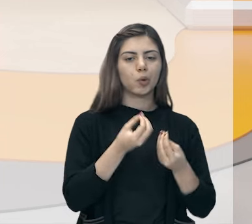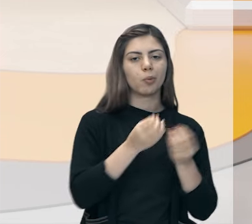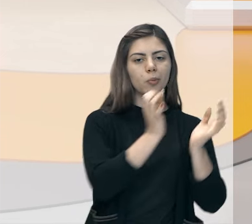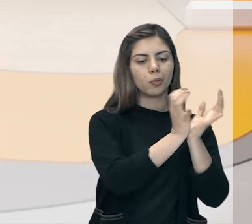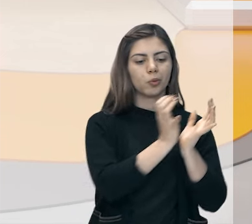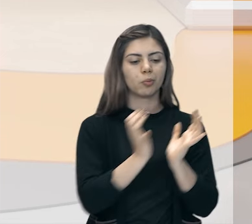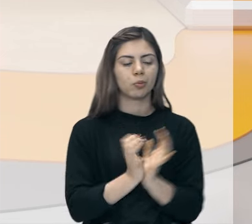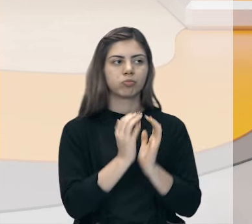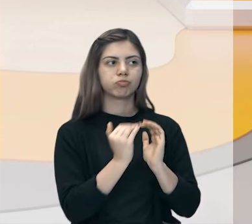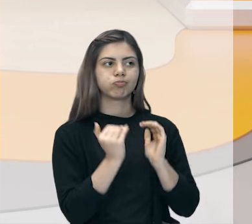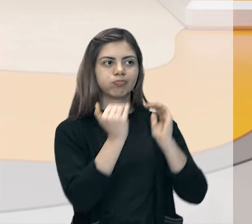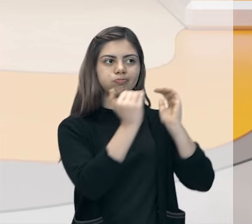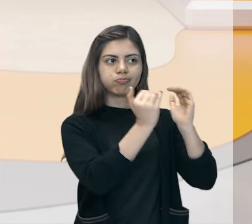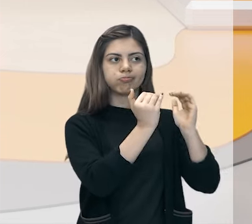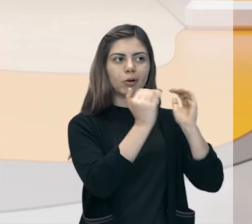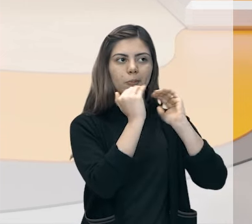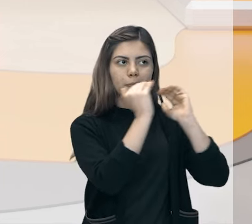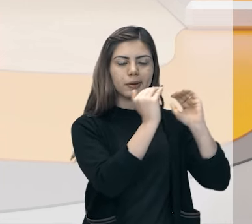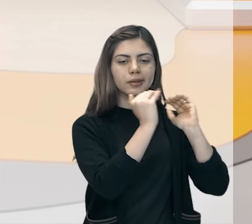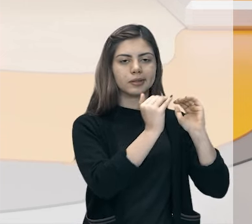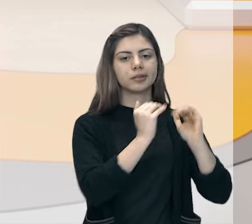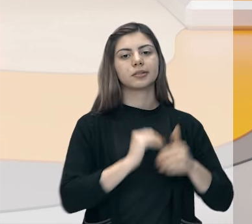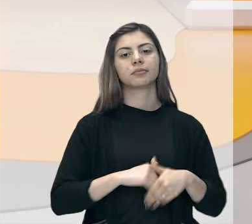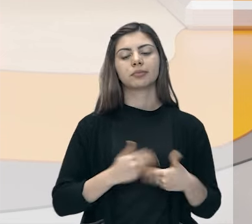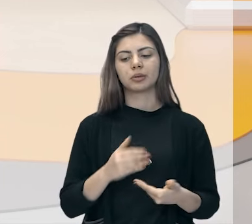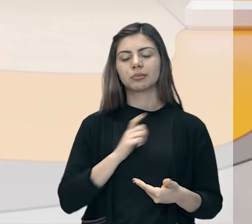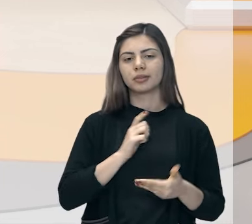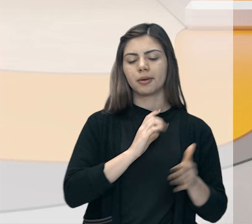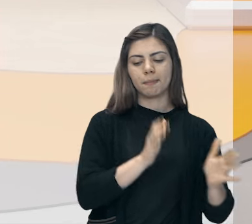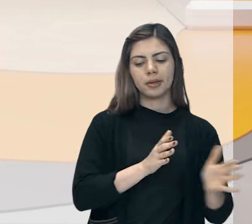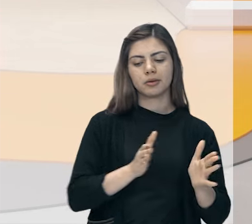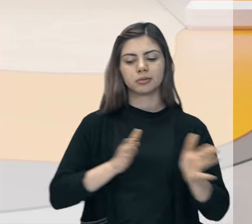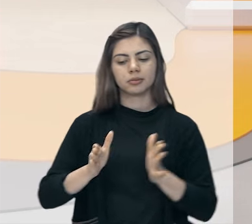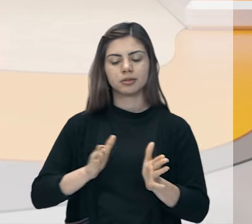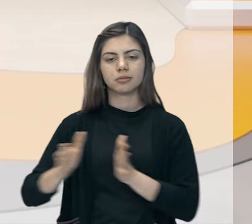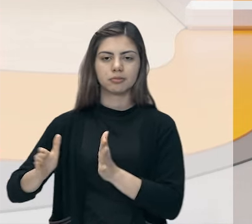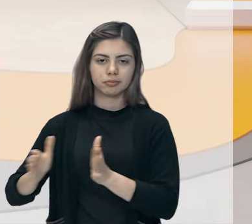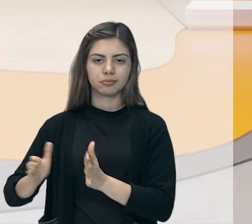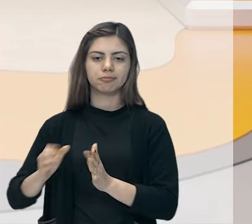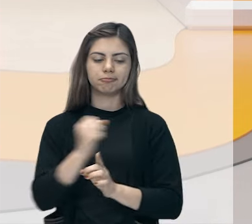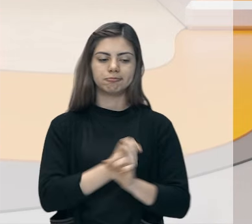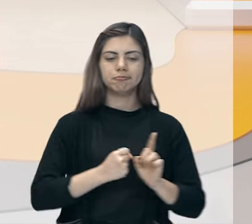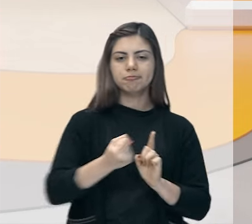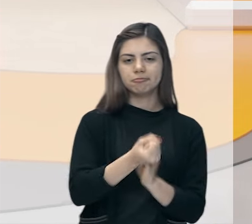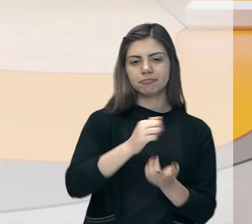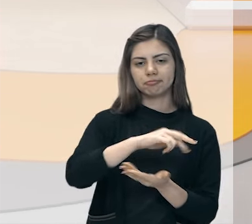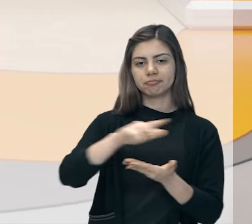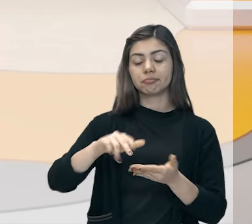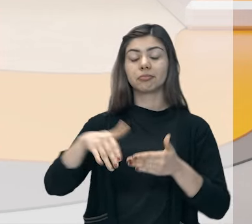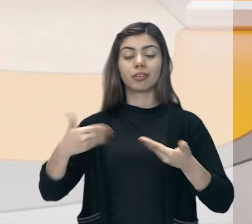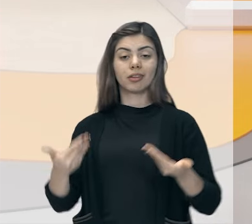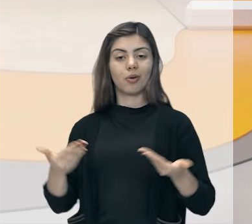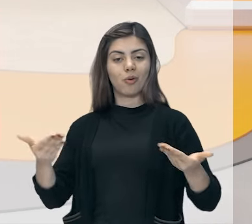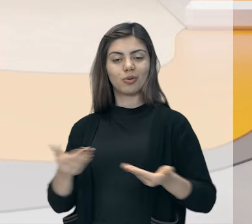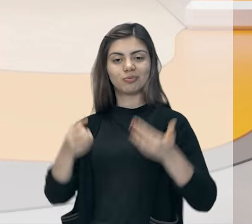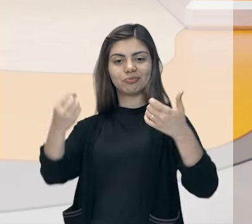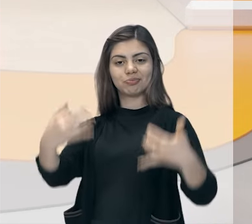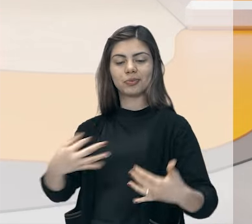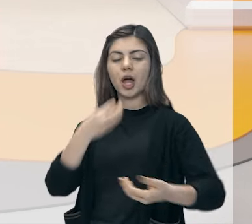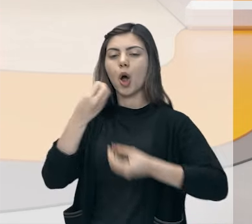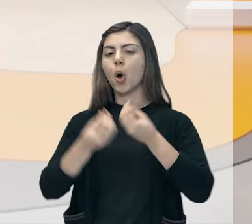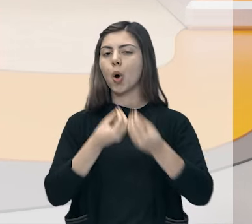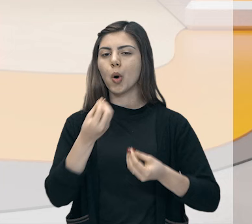trabalho em cada um destes períodos em diferentes sociedades. E é isso que nós vamos entender na aula de hoje, como se